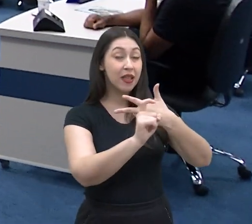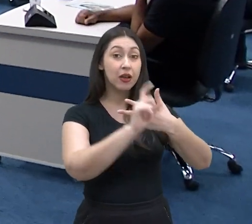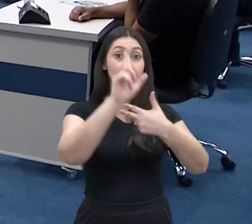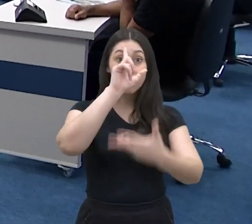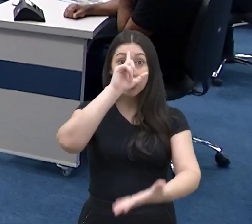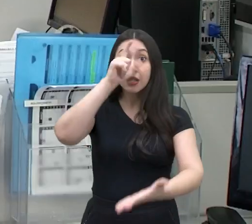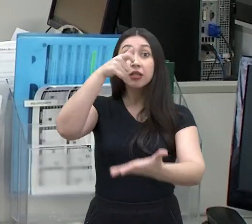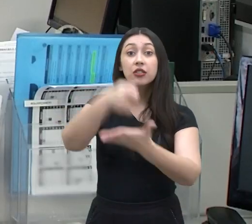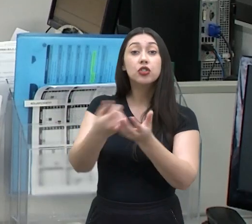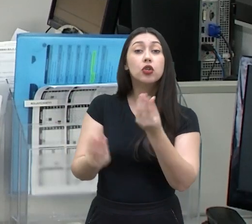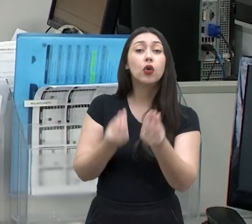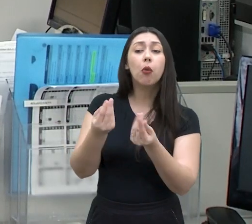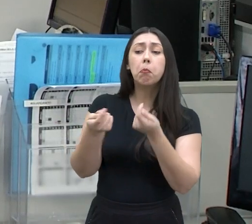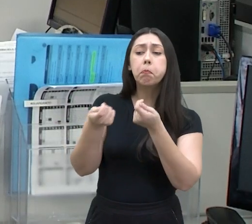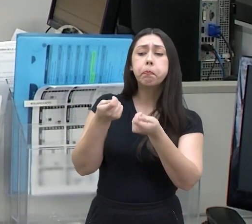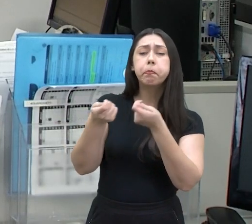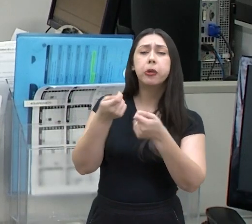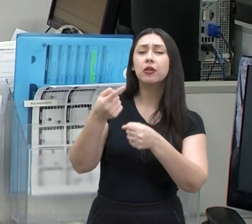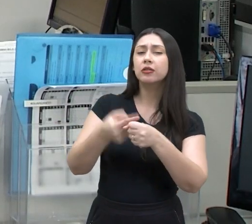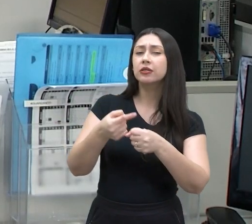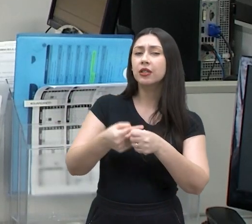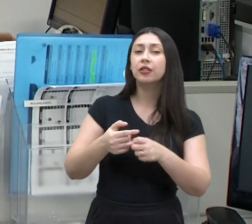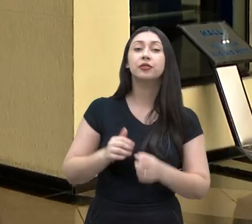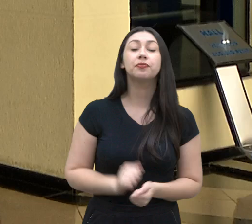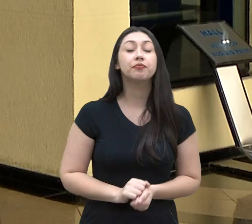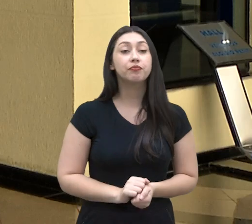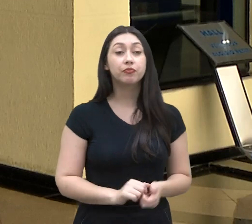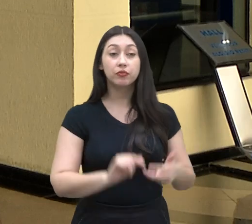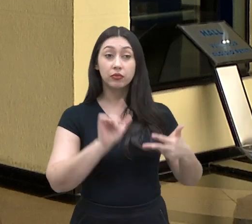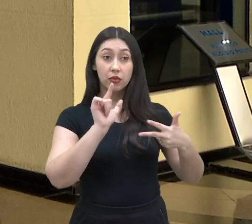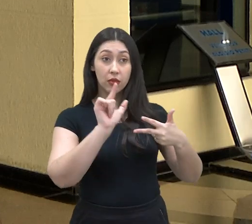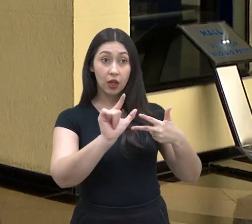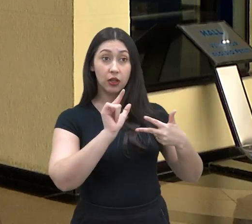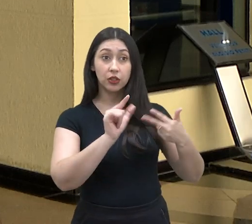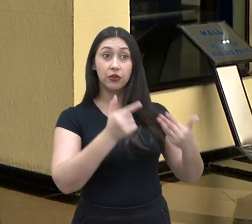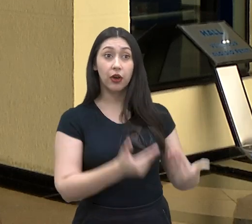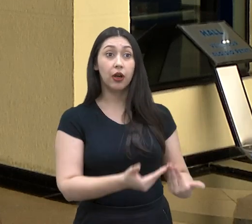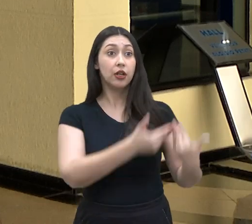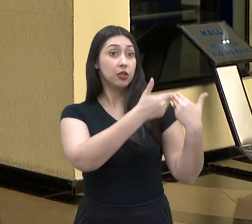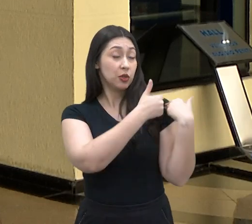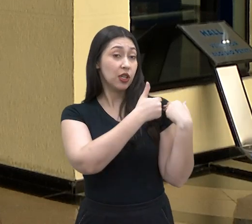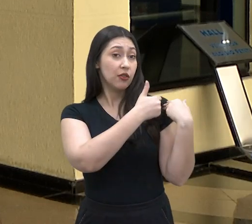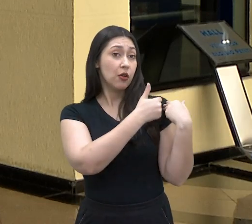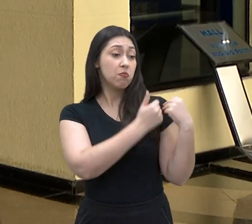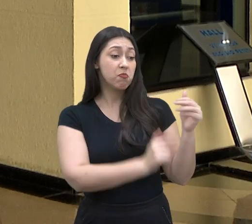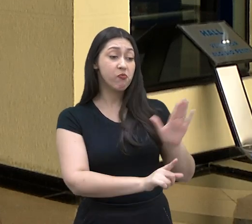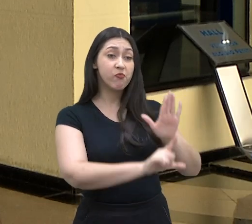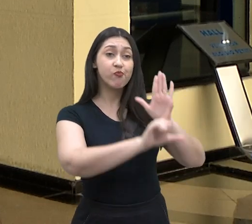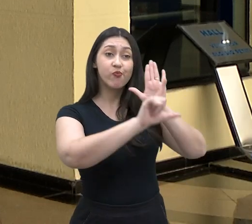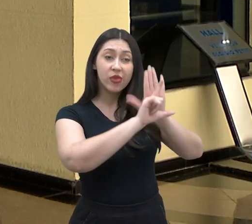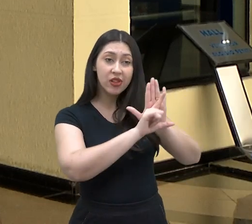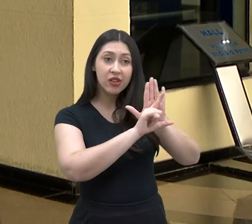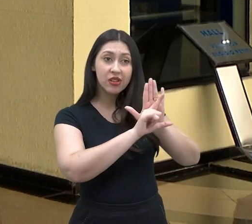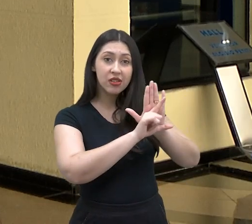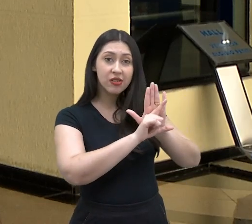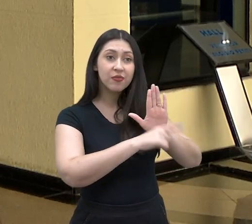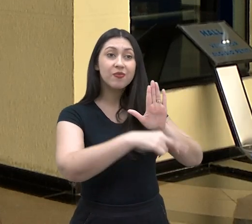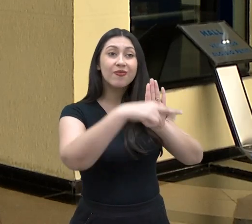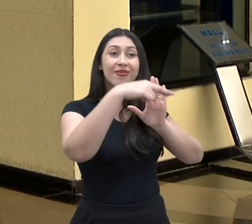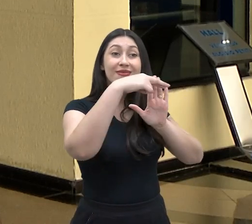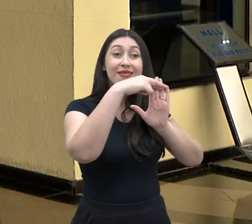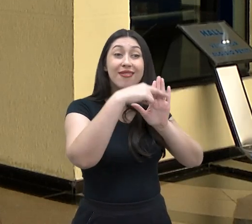e o Executivo decidem o futuro da gestão municipal. O Legislativo compete estabelecer a lei, ou